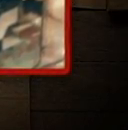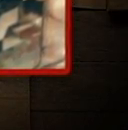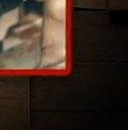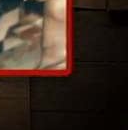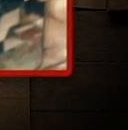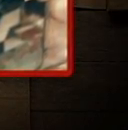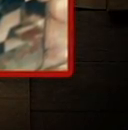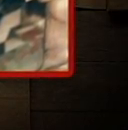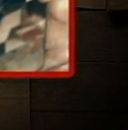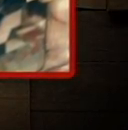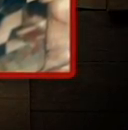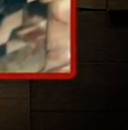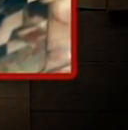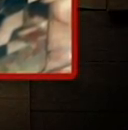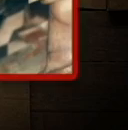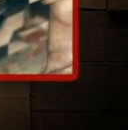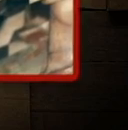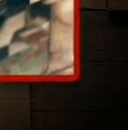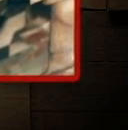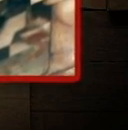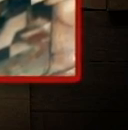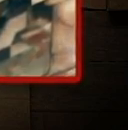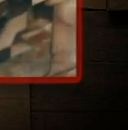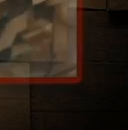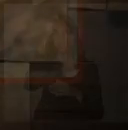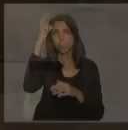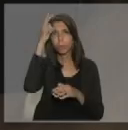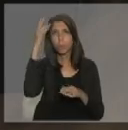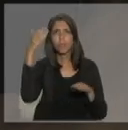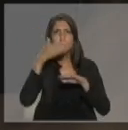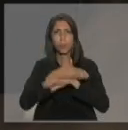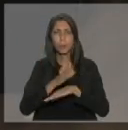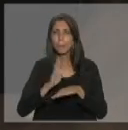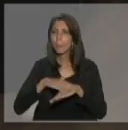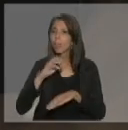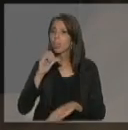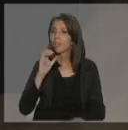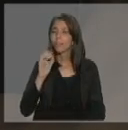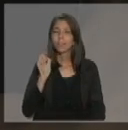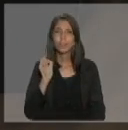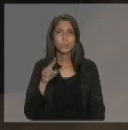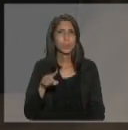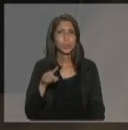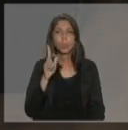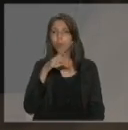o Teatro Municipal para todas as escolas públicas. Você levou mais de 90 mil professores